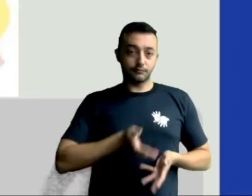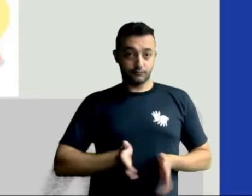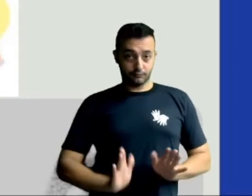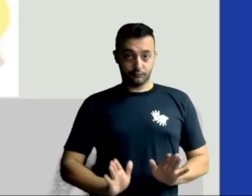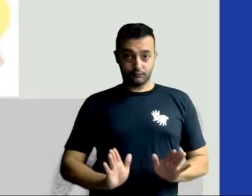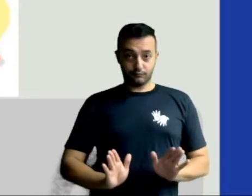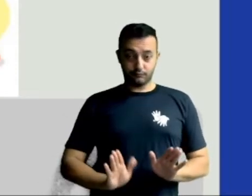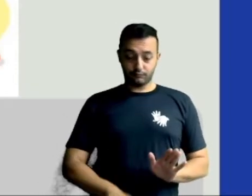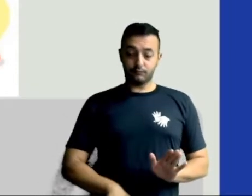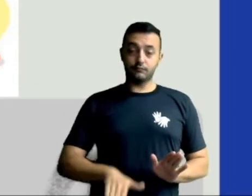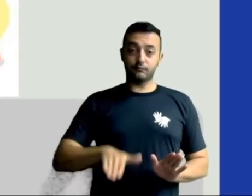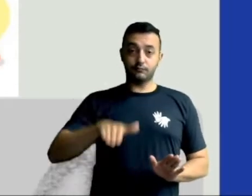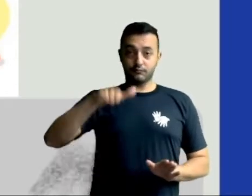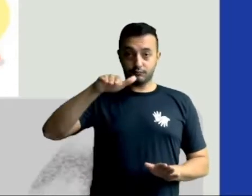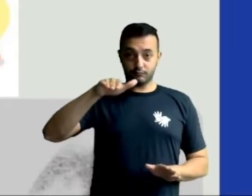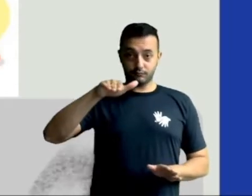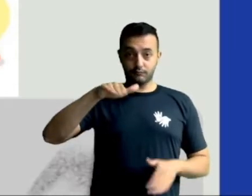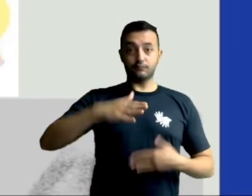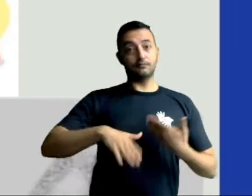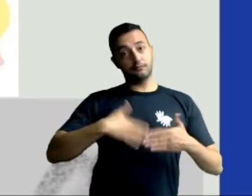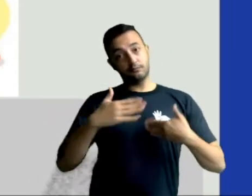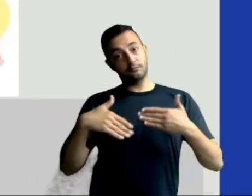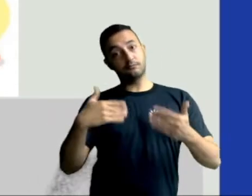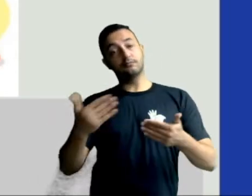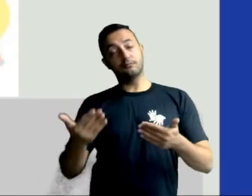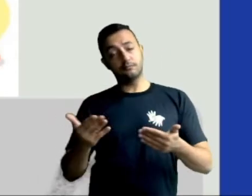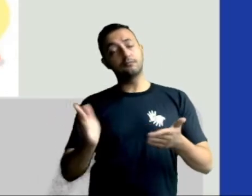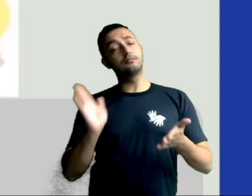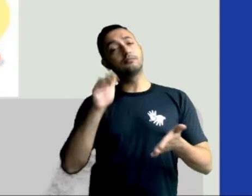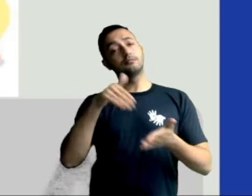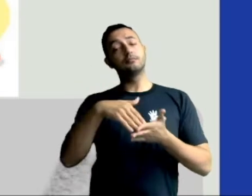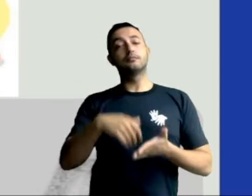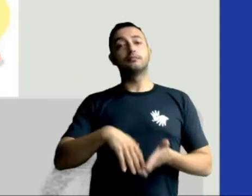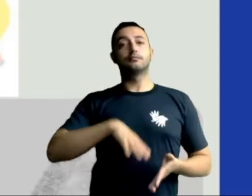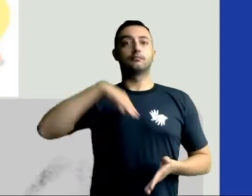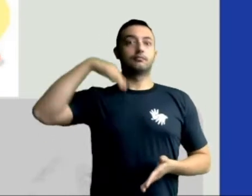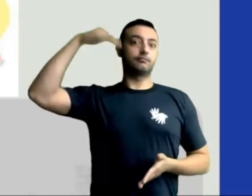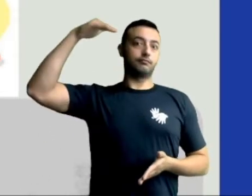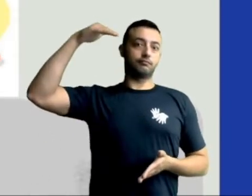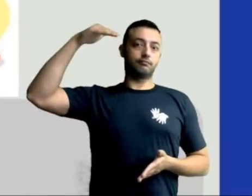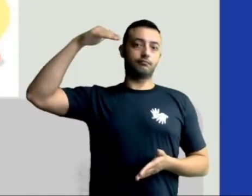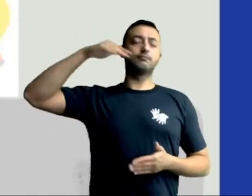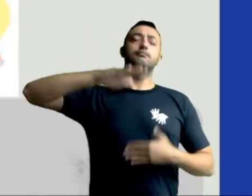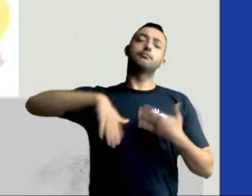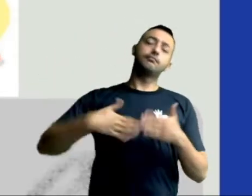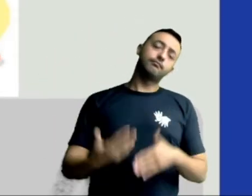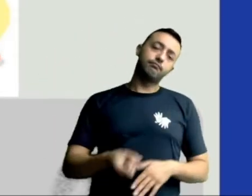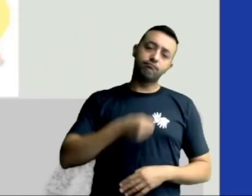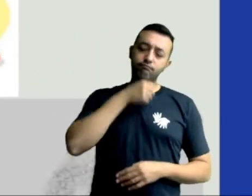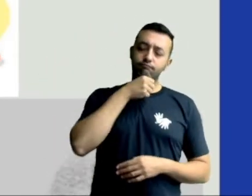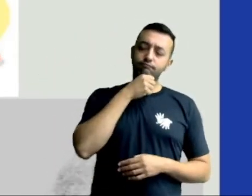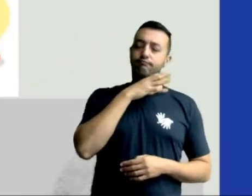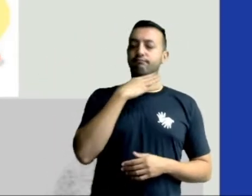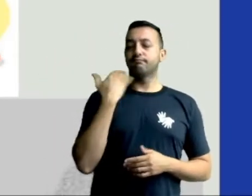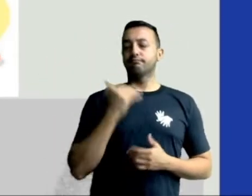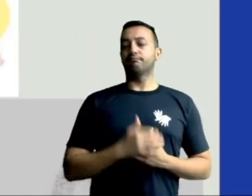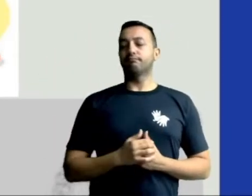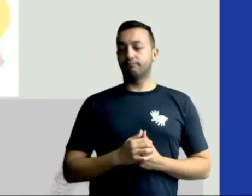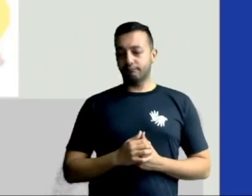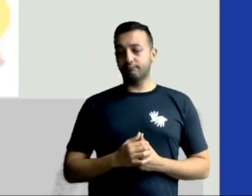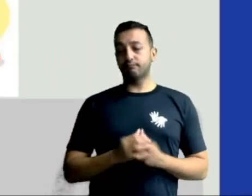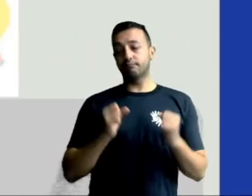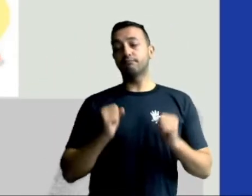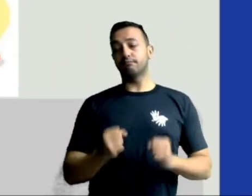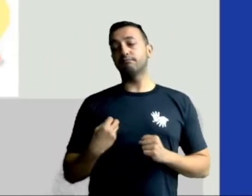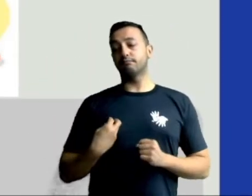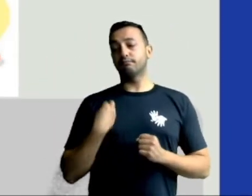nasce, cresce, se desenvolve até ficar adulto. Depois ele envelhece e morre. Pode